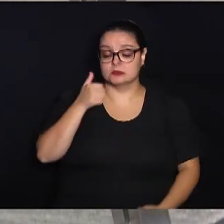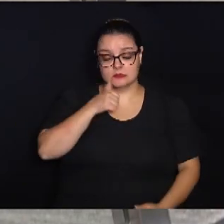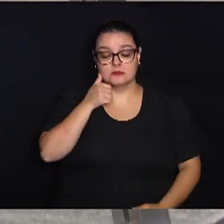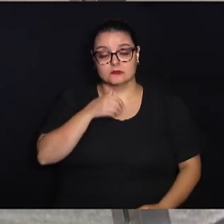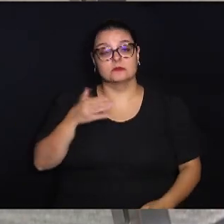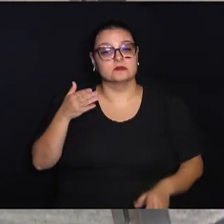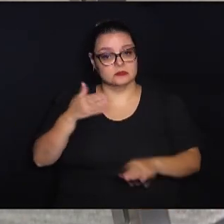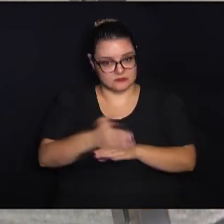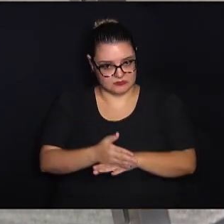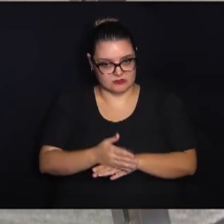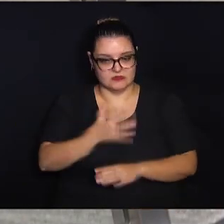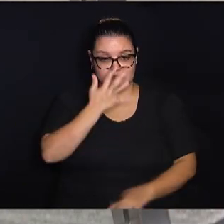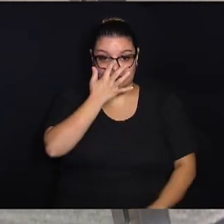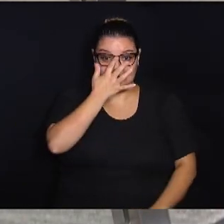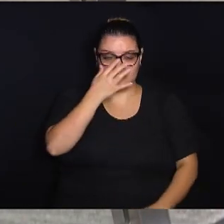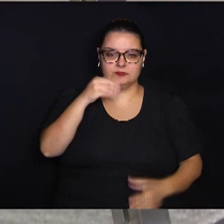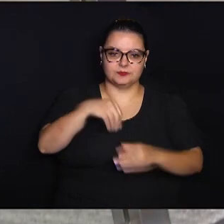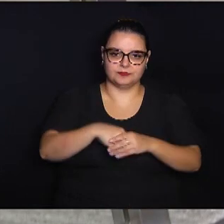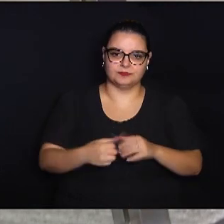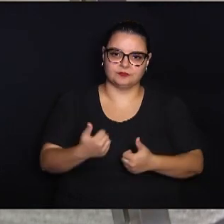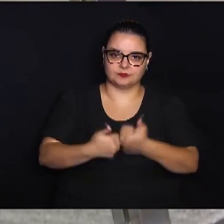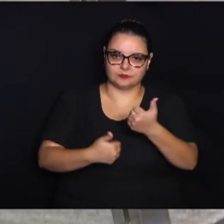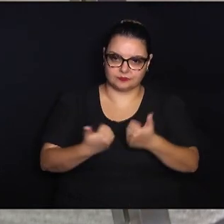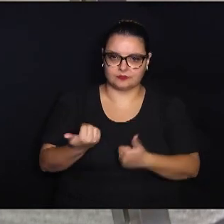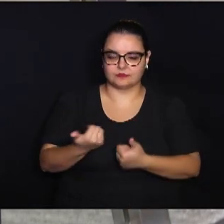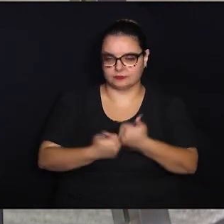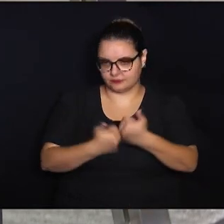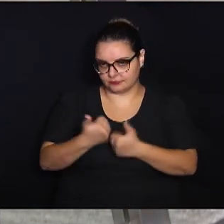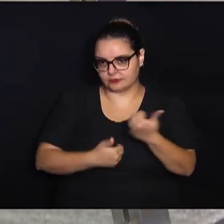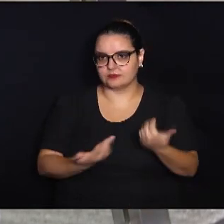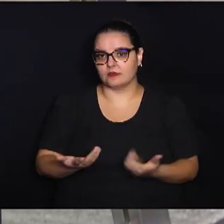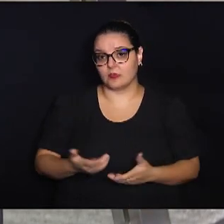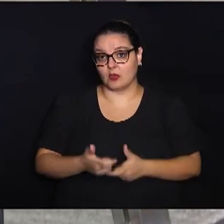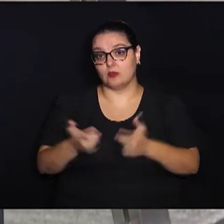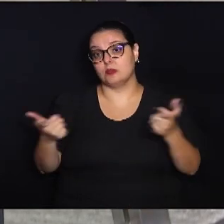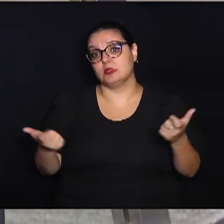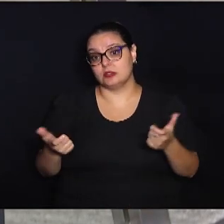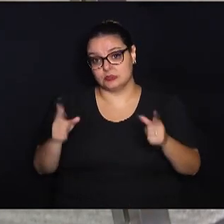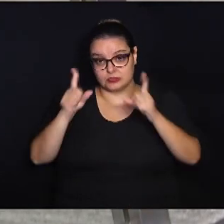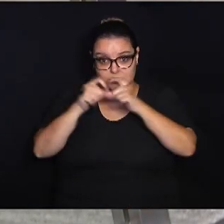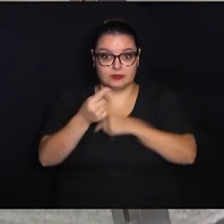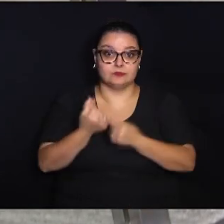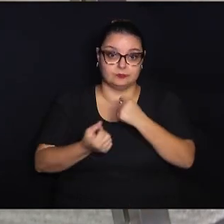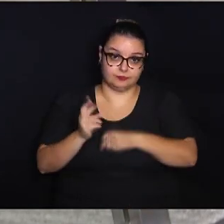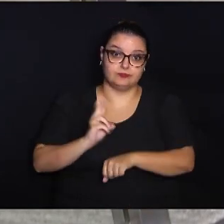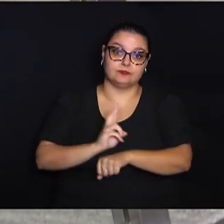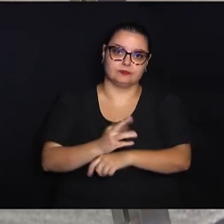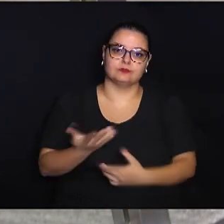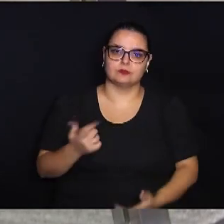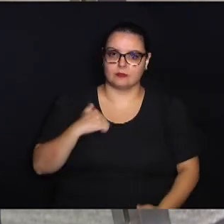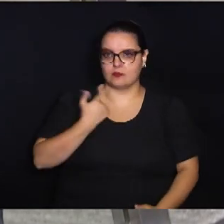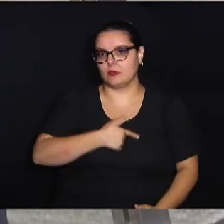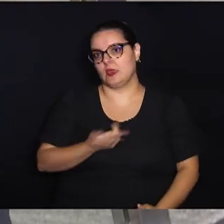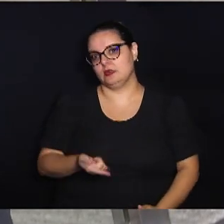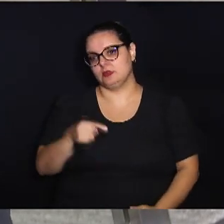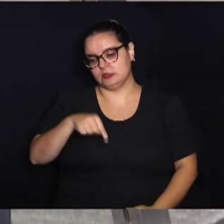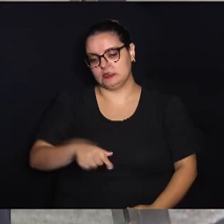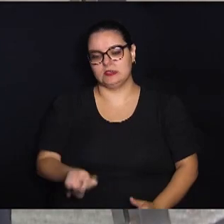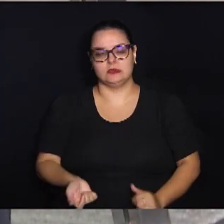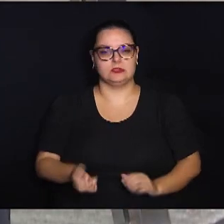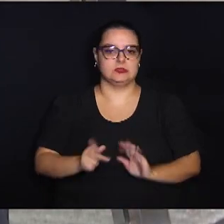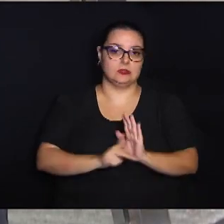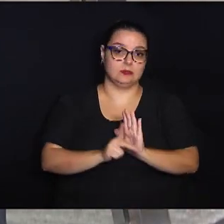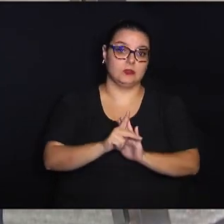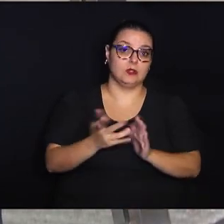também insiram no futebol. Hoje as grandes dificuldades dela é os recursos e a gente, nesse projeto, a gente